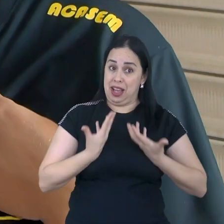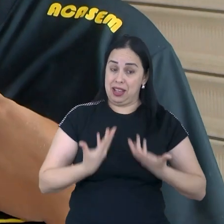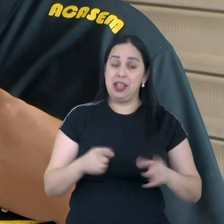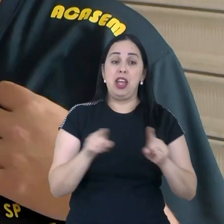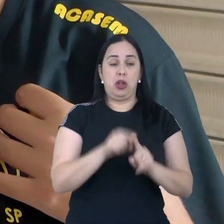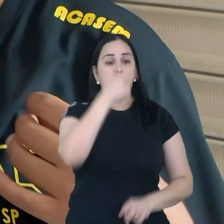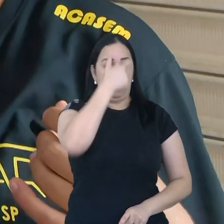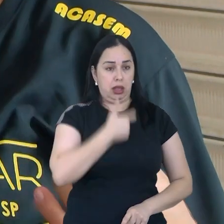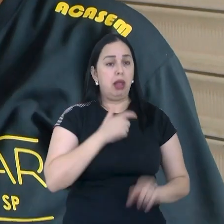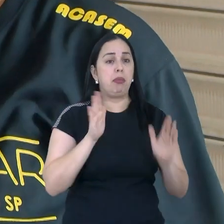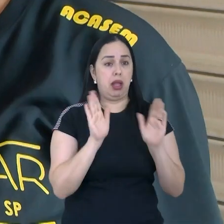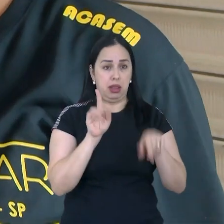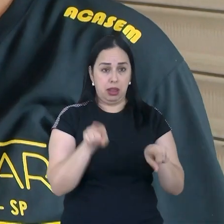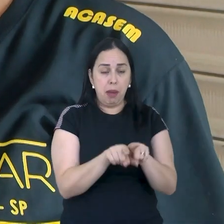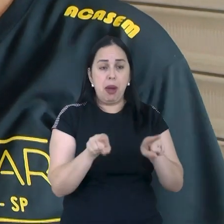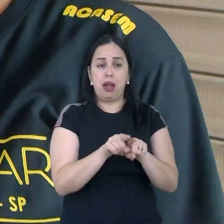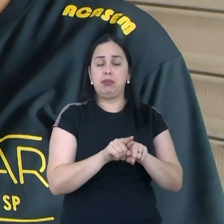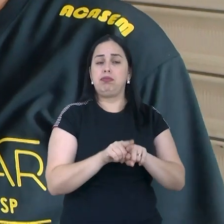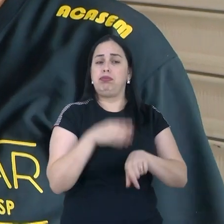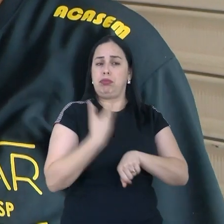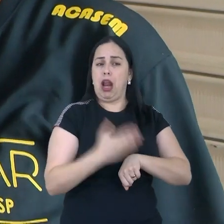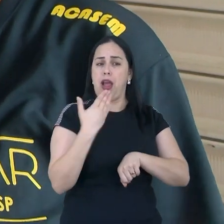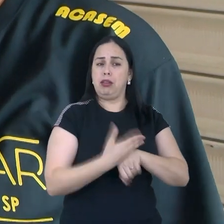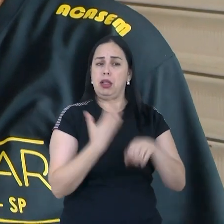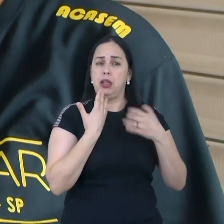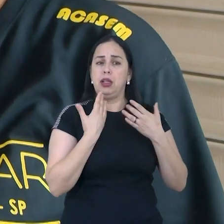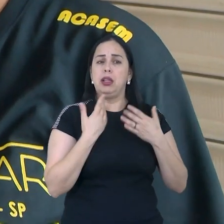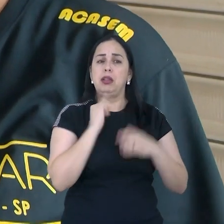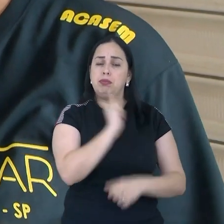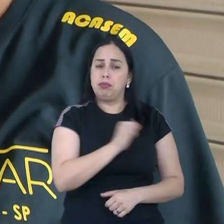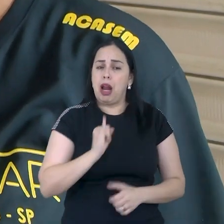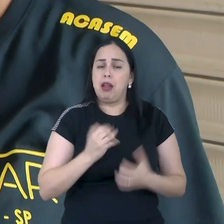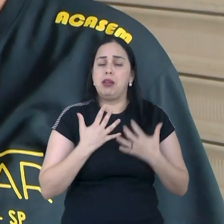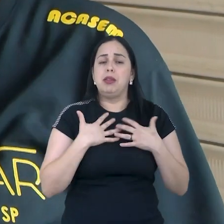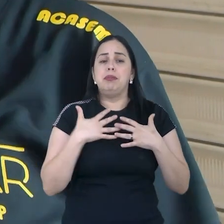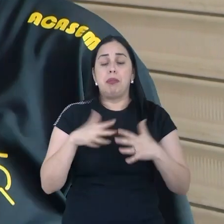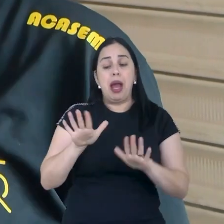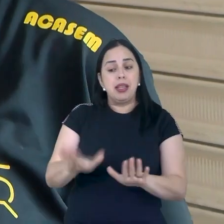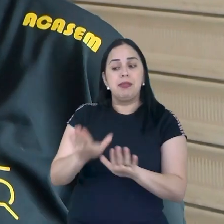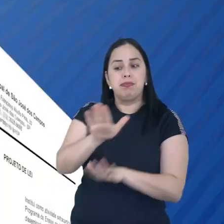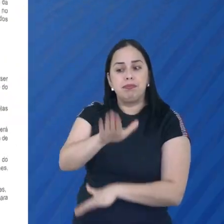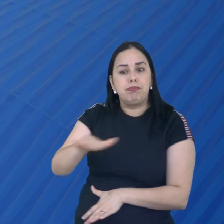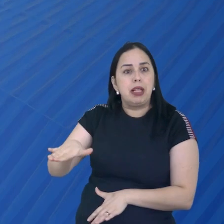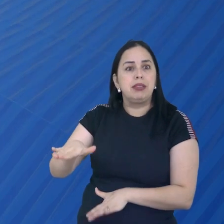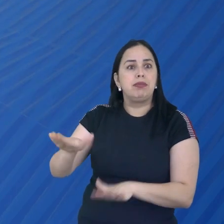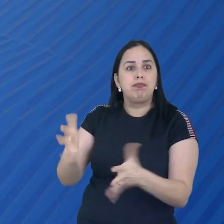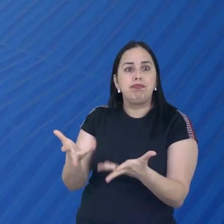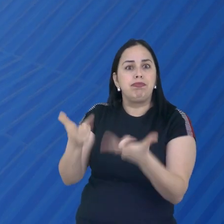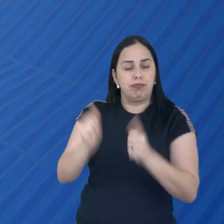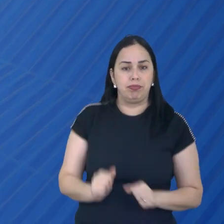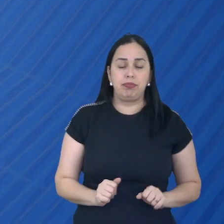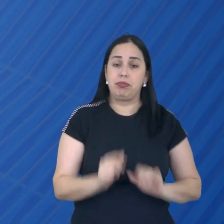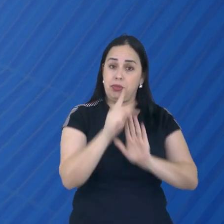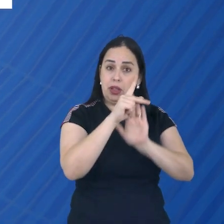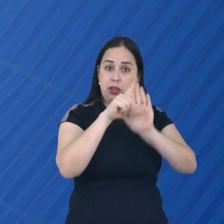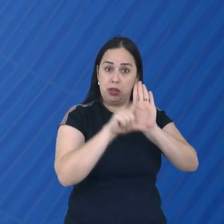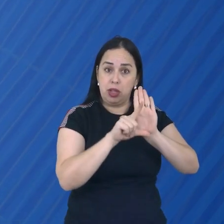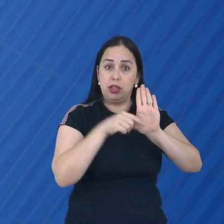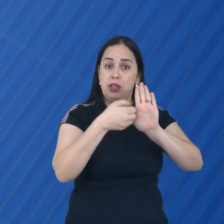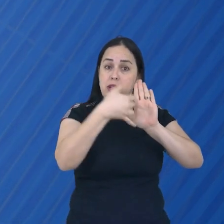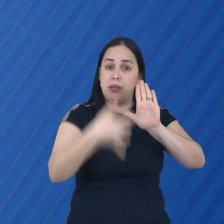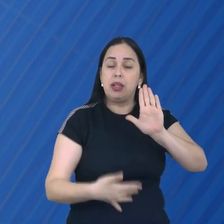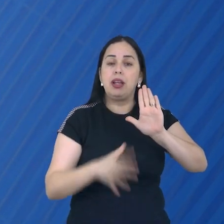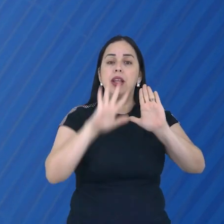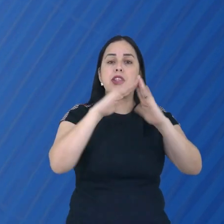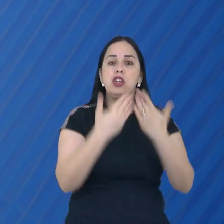porque eu faço também. Mas com eles, assim, nossa, é maravilhoso. Ainda de acordo com o projeto, as